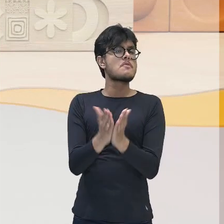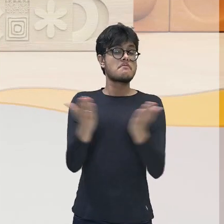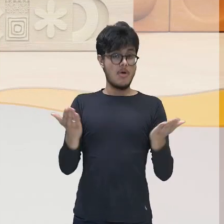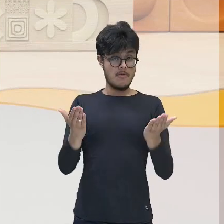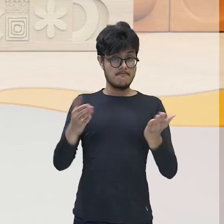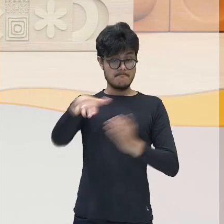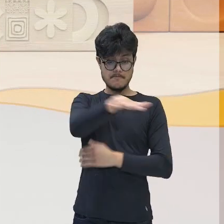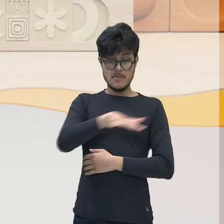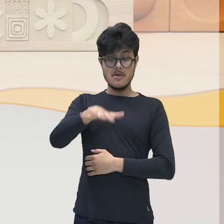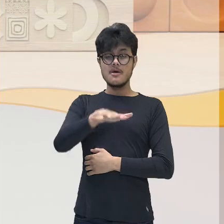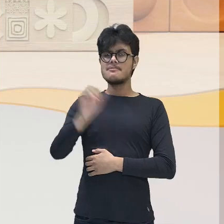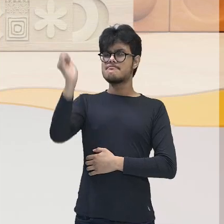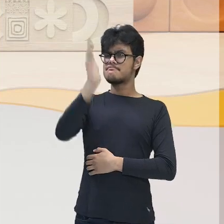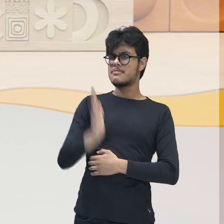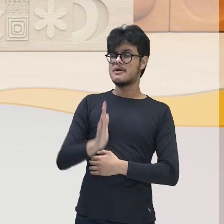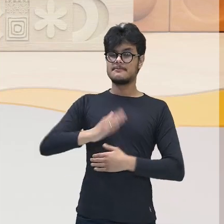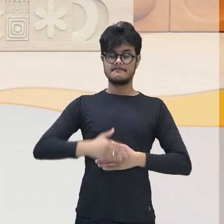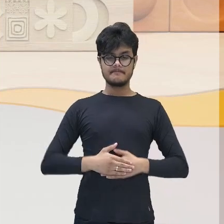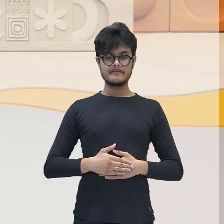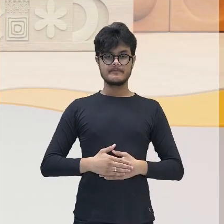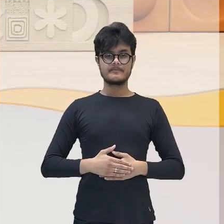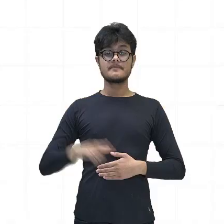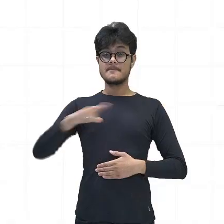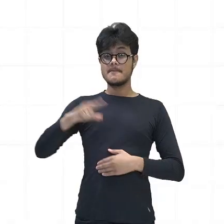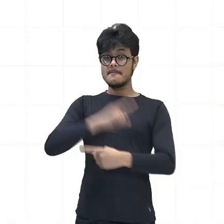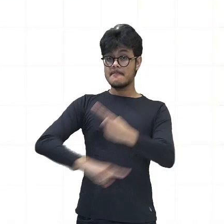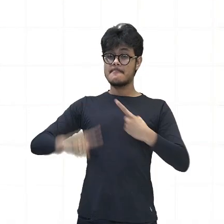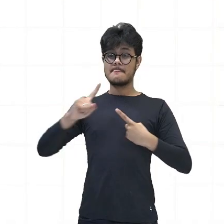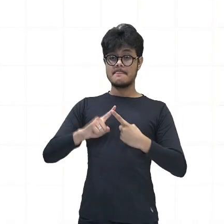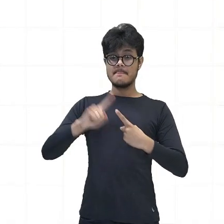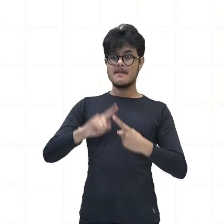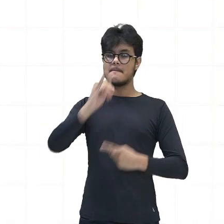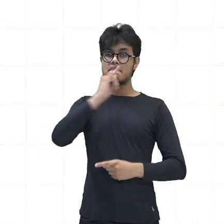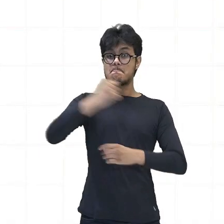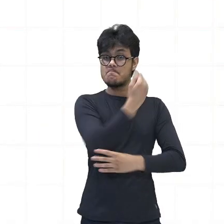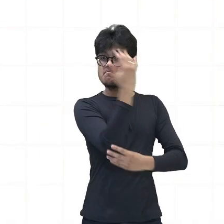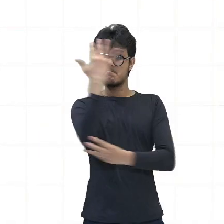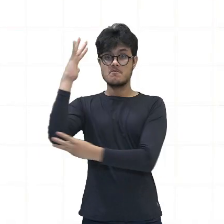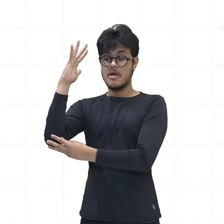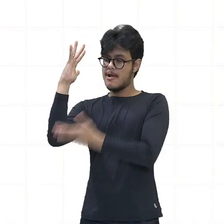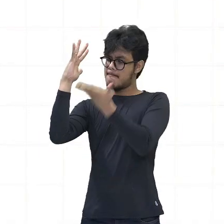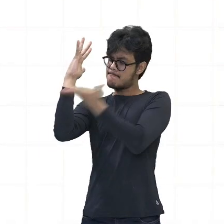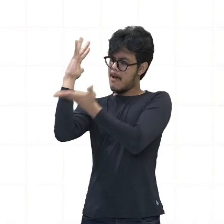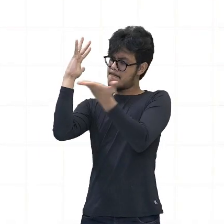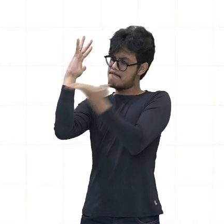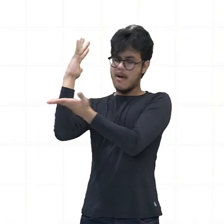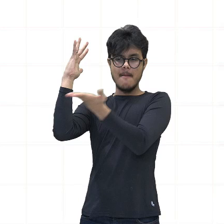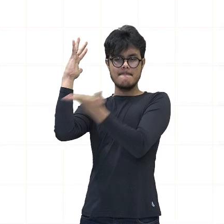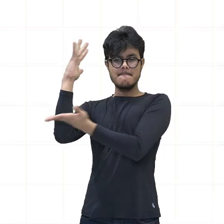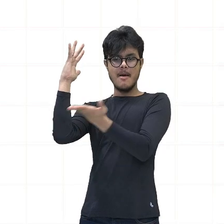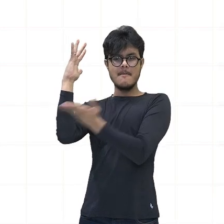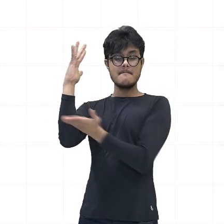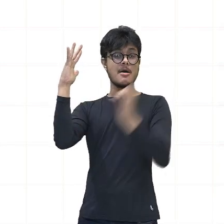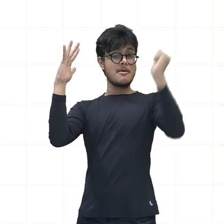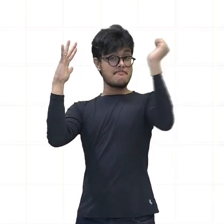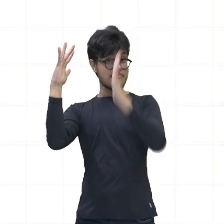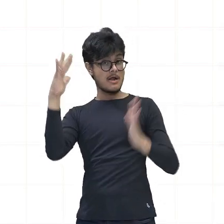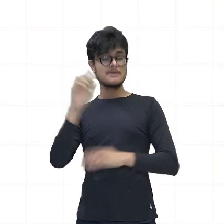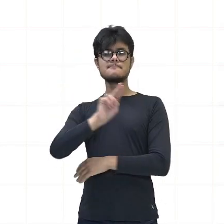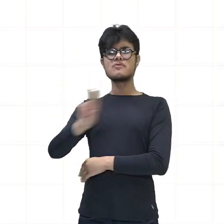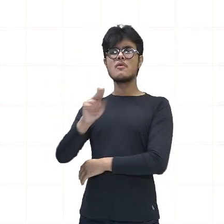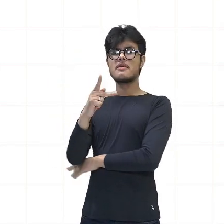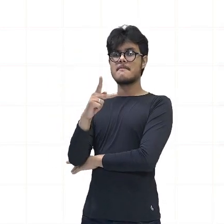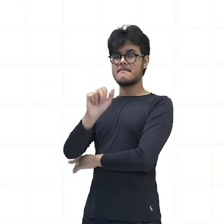no território brasileiro, nós temos o ciclo do pau-brasil. No século XVI, nós temos a exploração